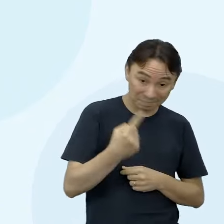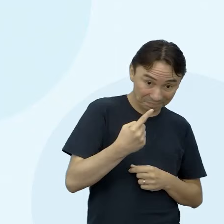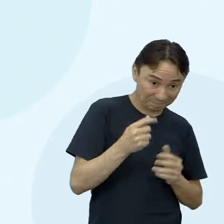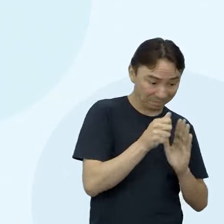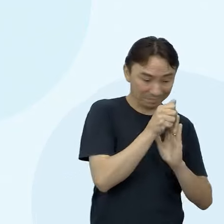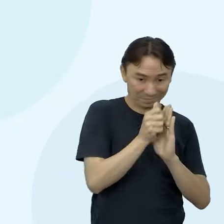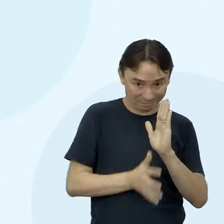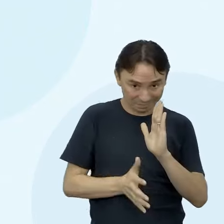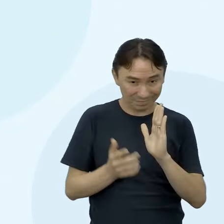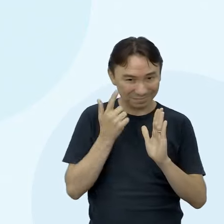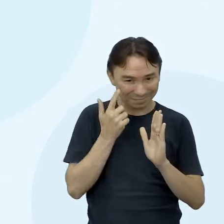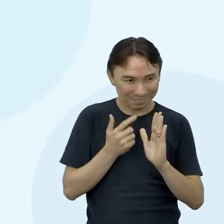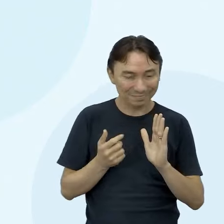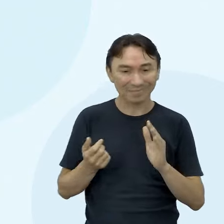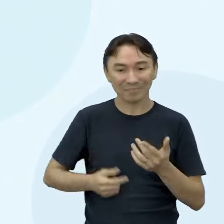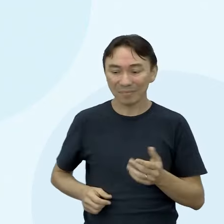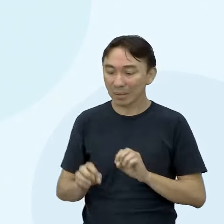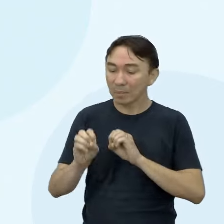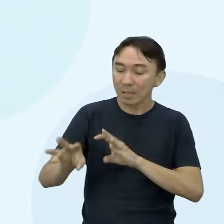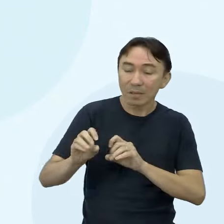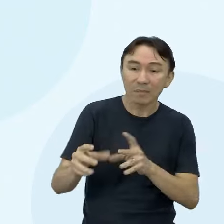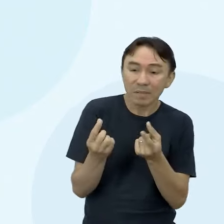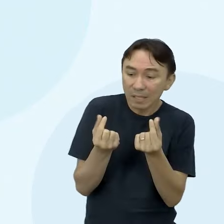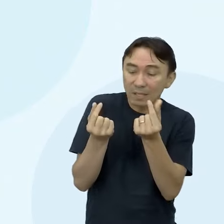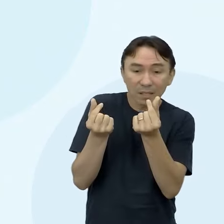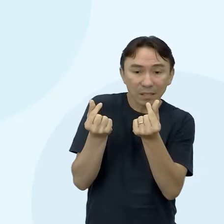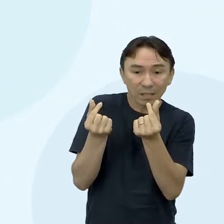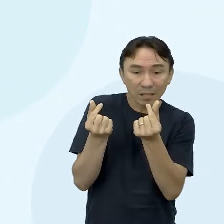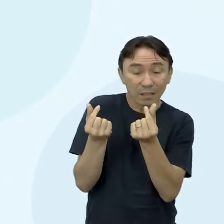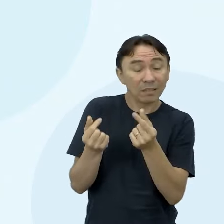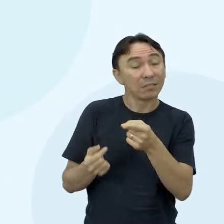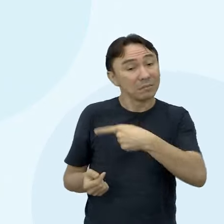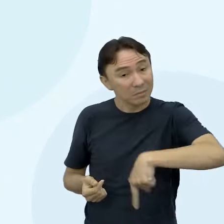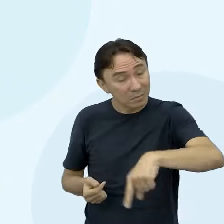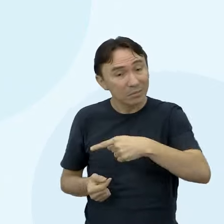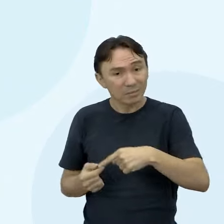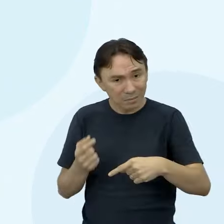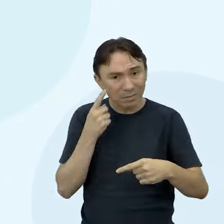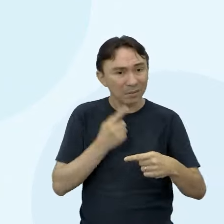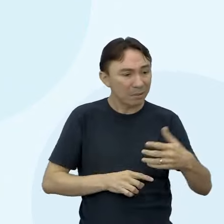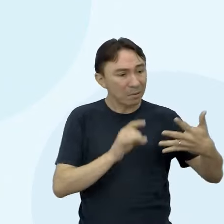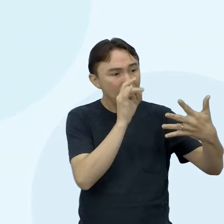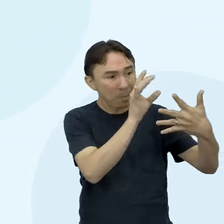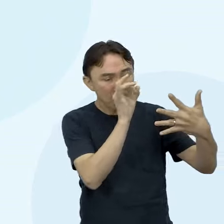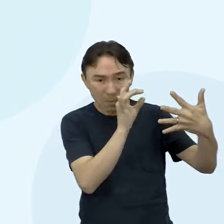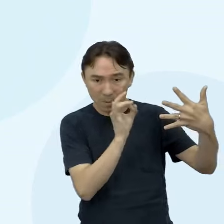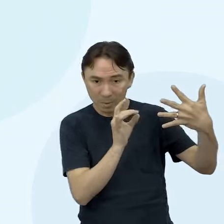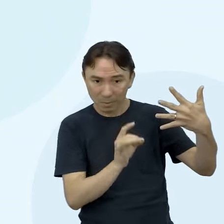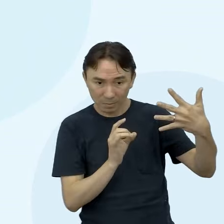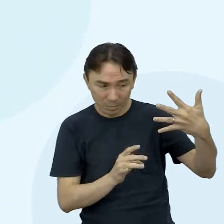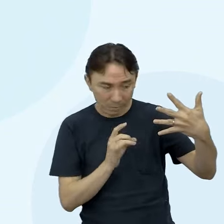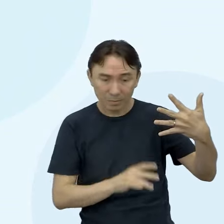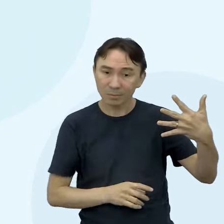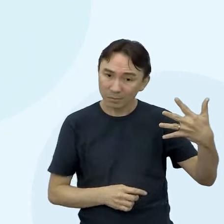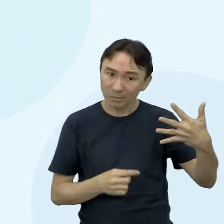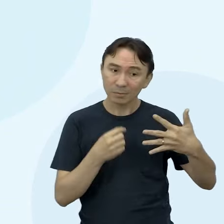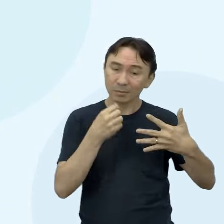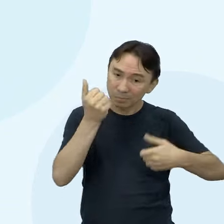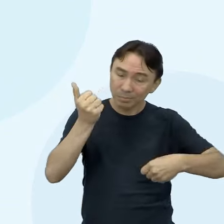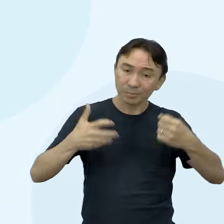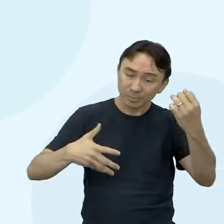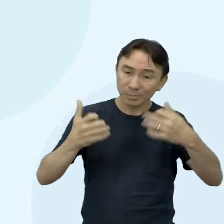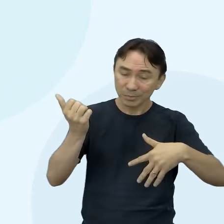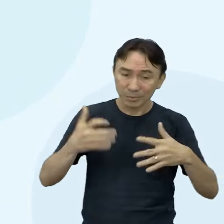falou da educação financeira, a gente pontuou essas características desse componente. E agora a